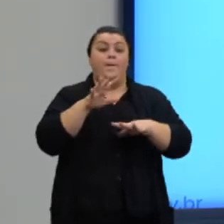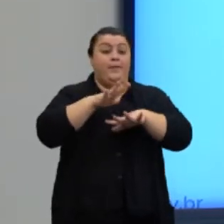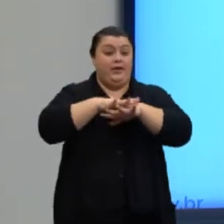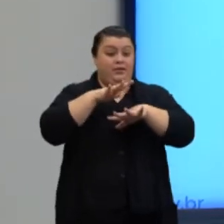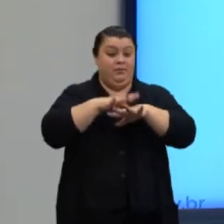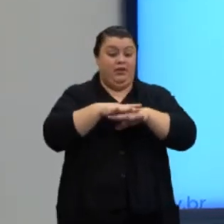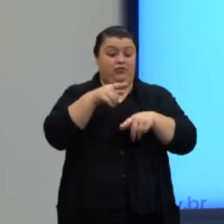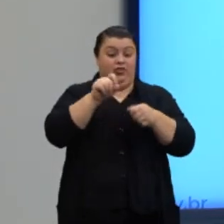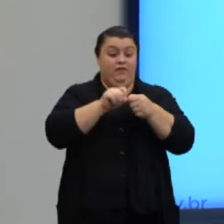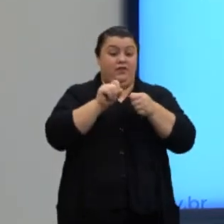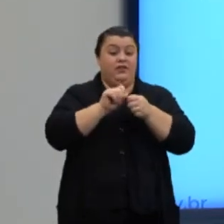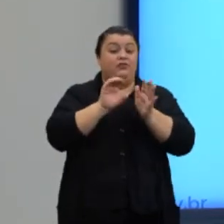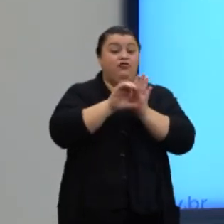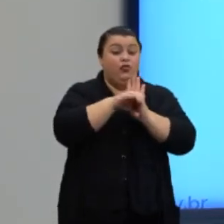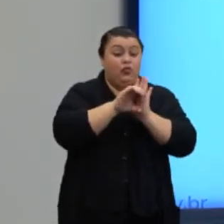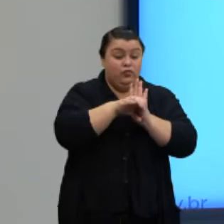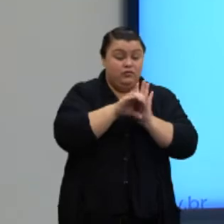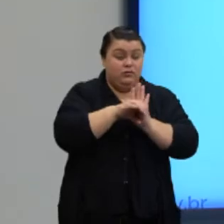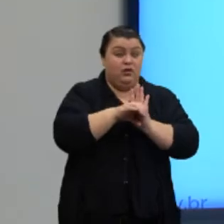Certo?